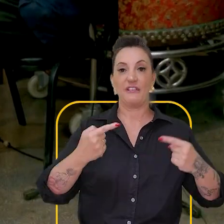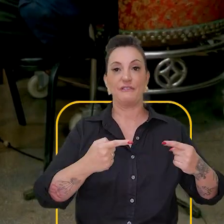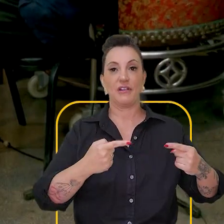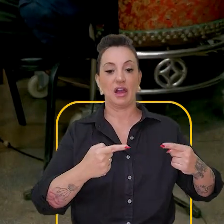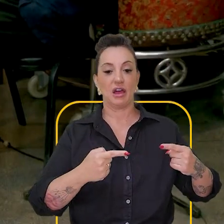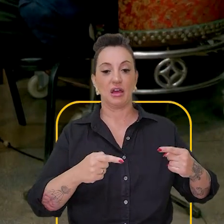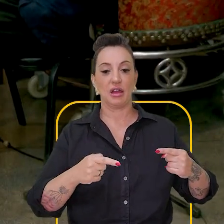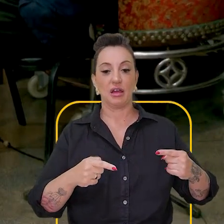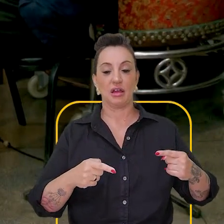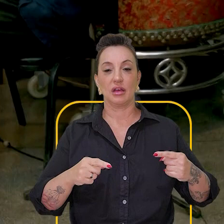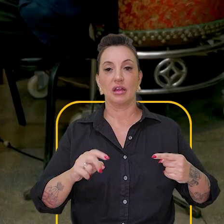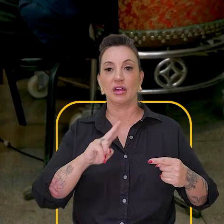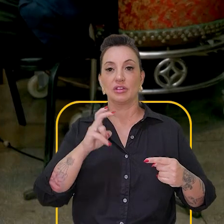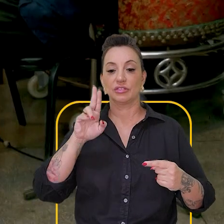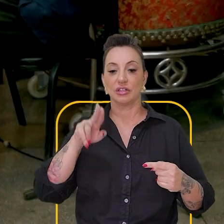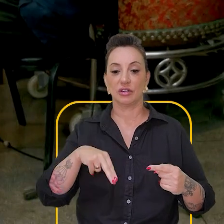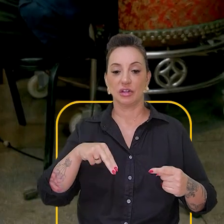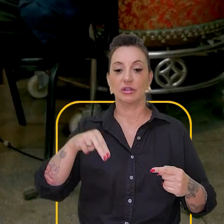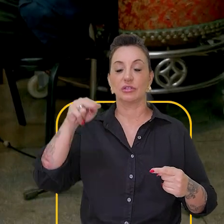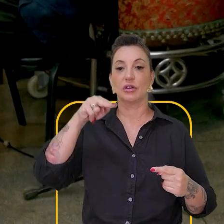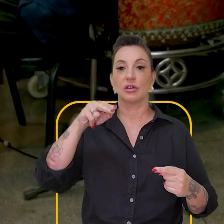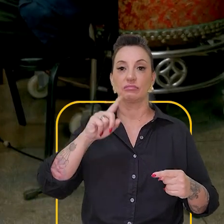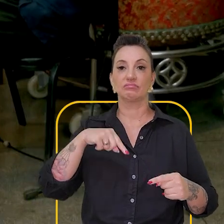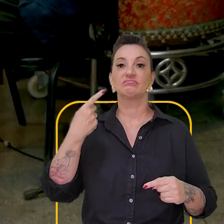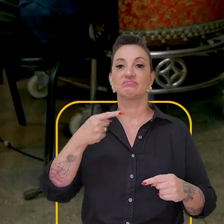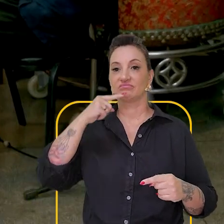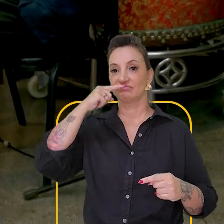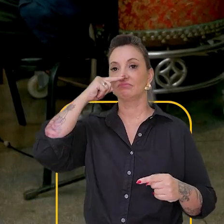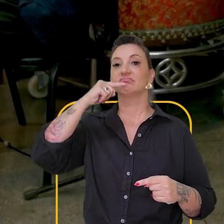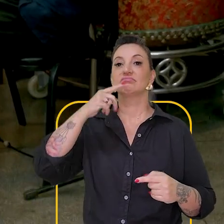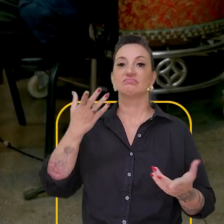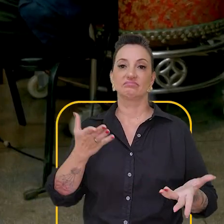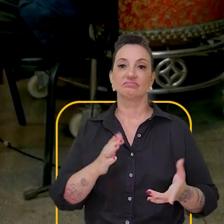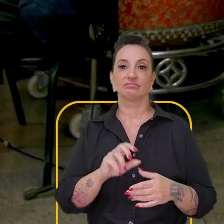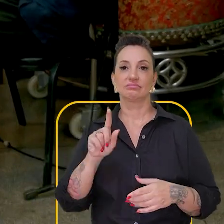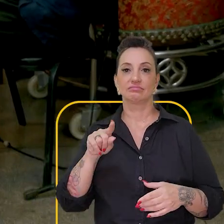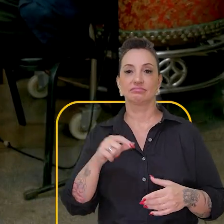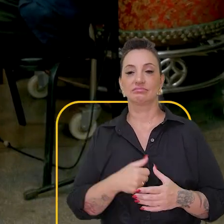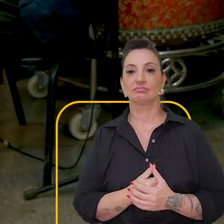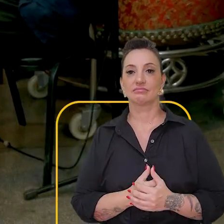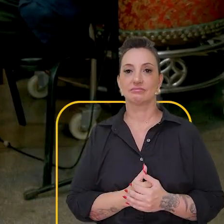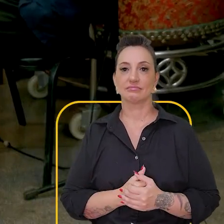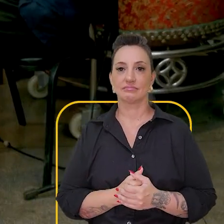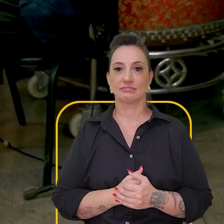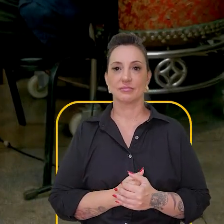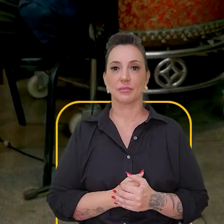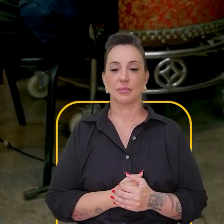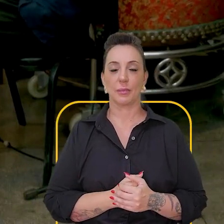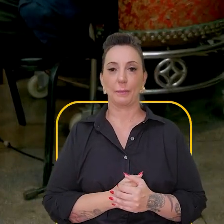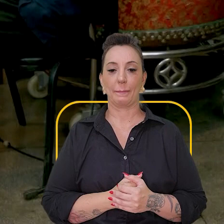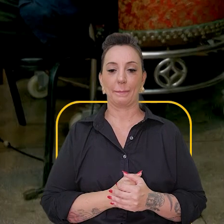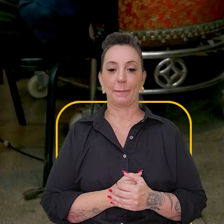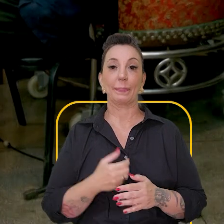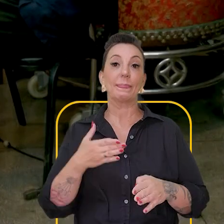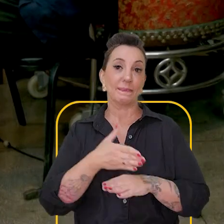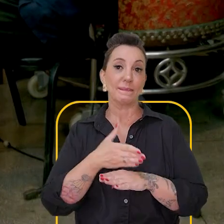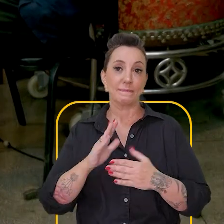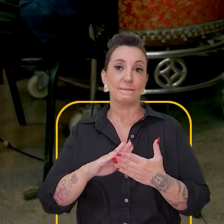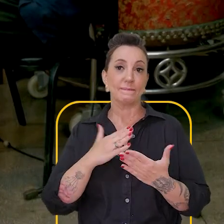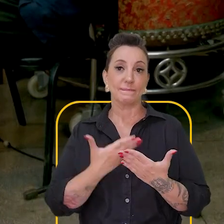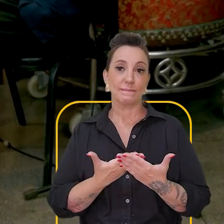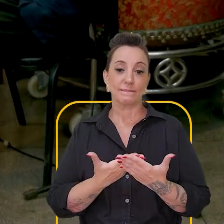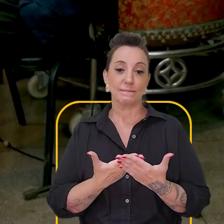né Fiz parte da escola me considero ainda mas muita gente né Se achava aquela